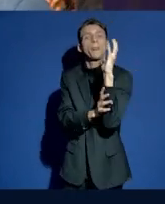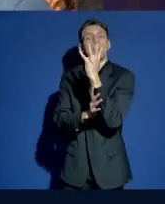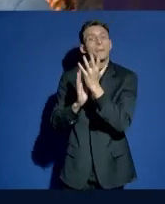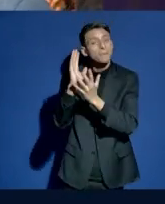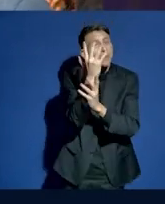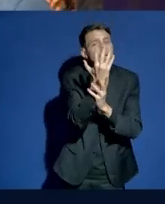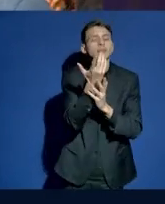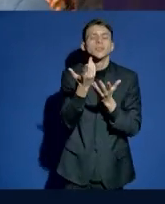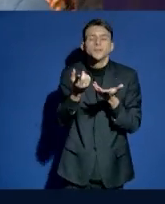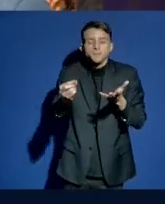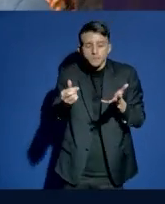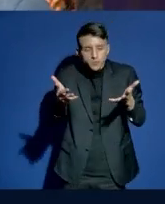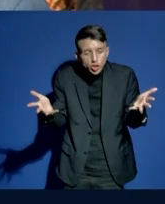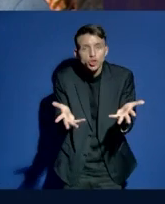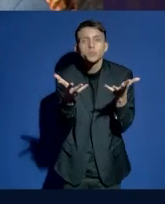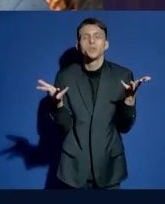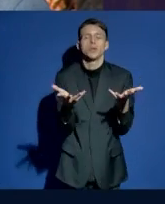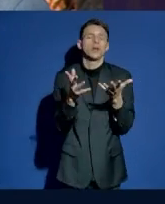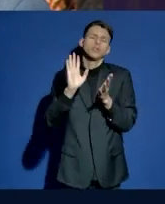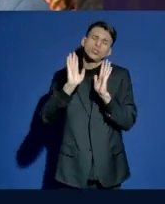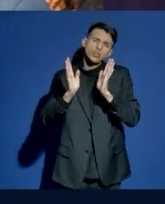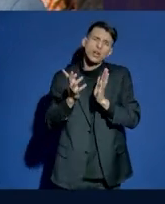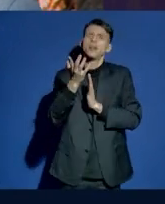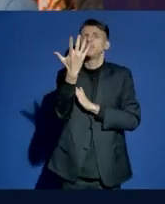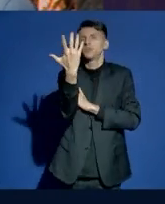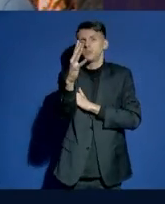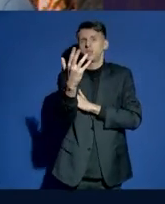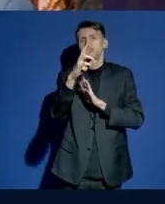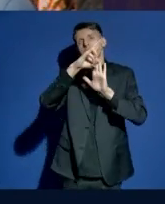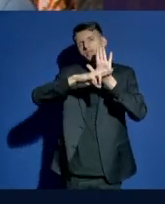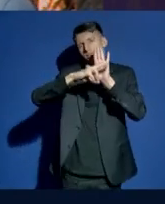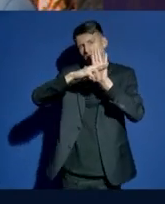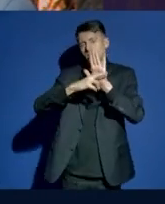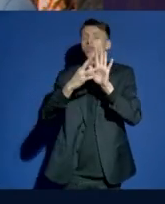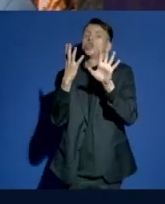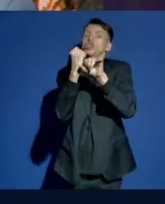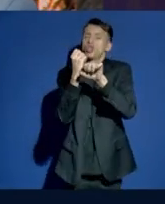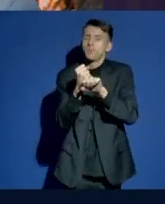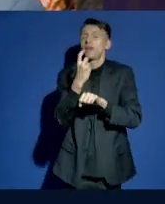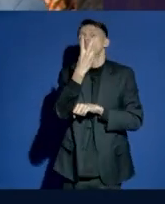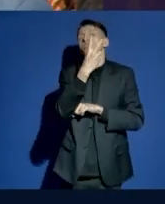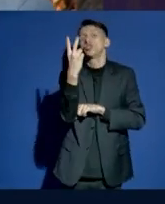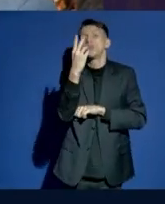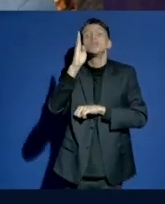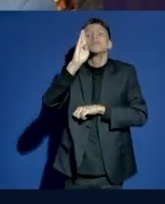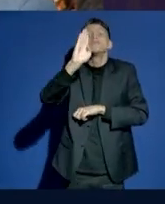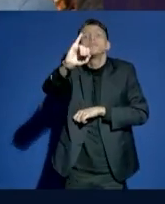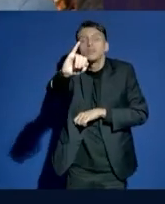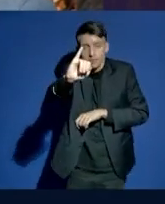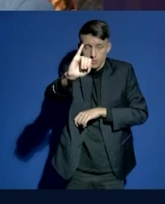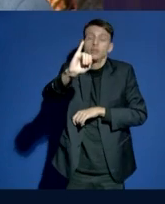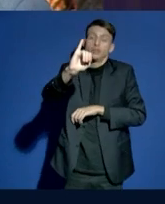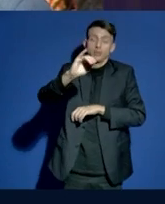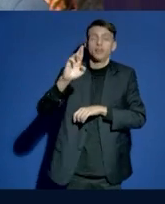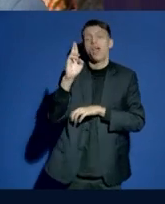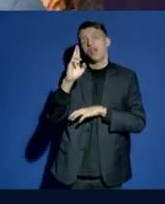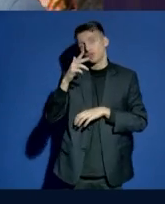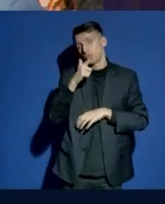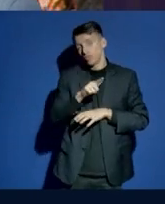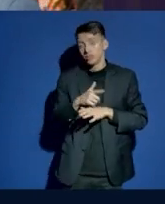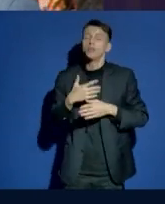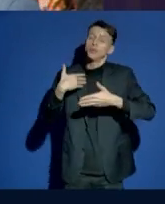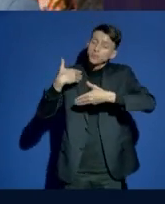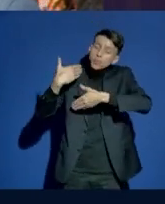que hoje tem uma receita estimada em torno de R$22 bilhões. Então, é um setor que vem